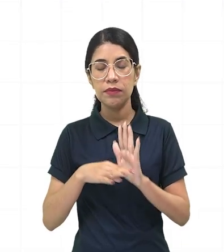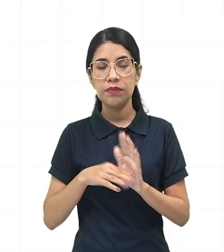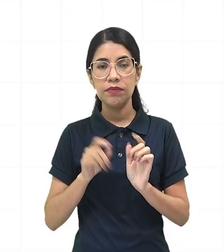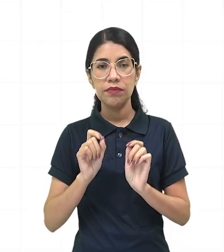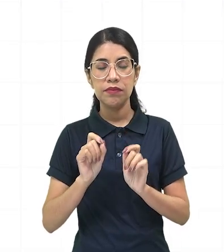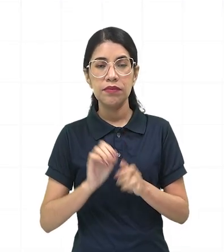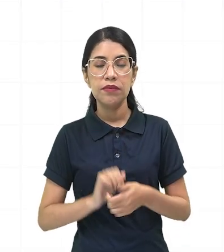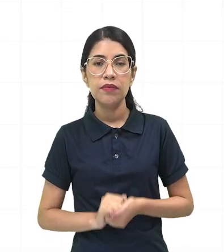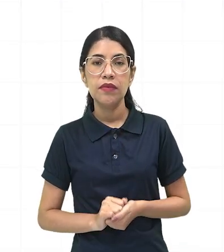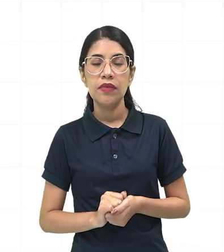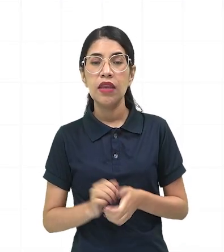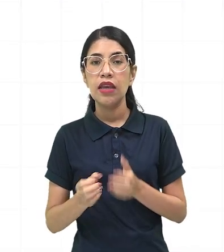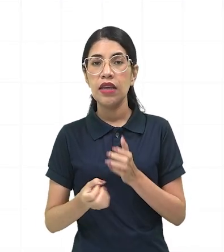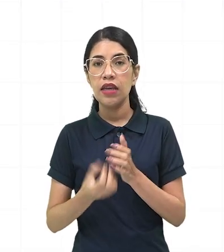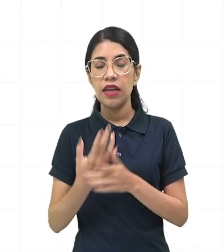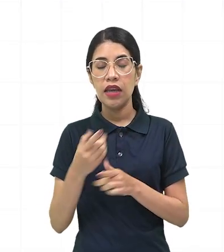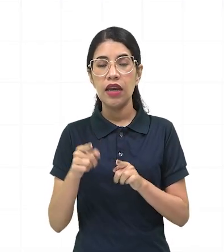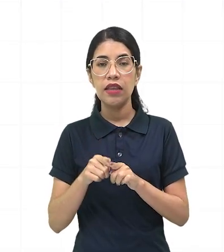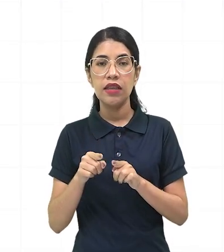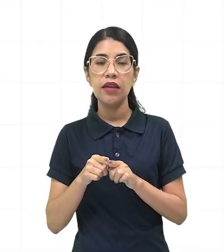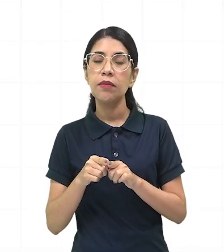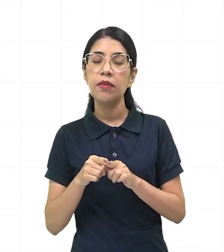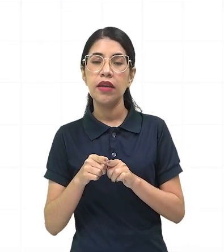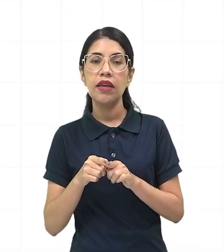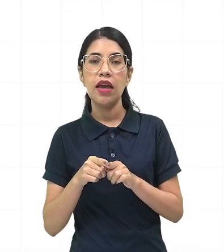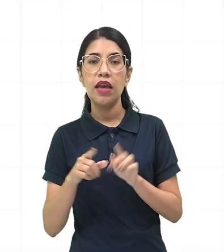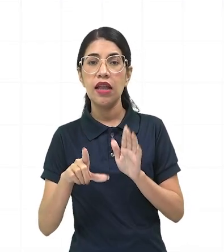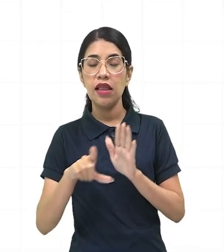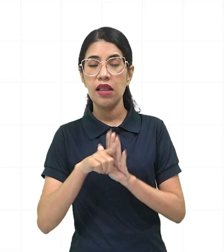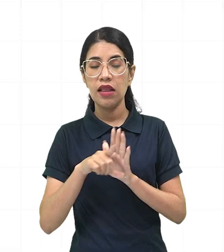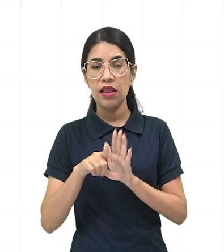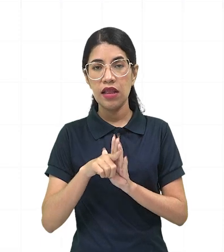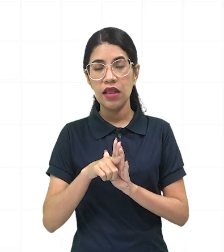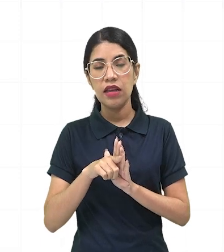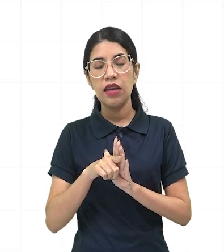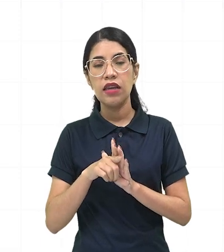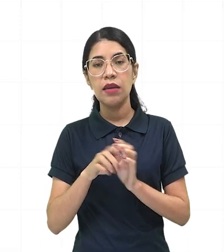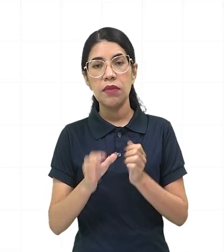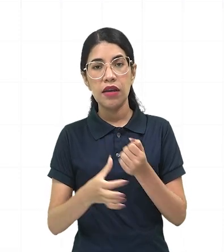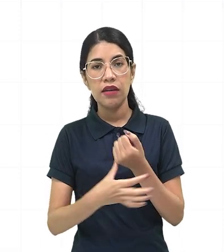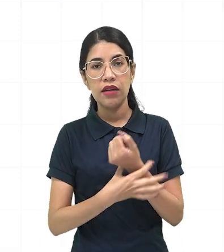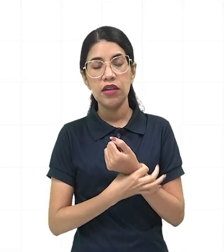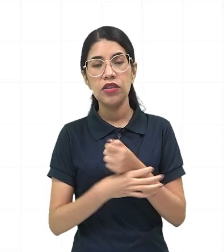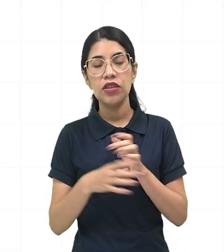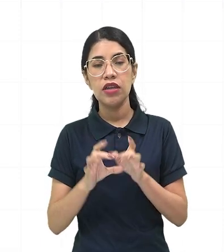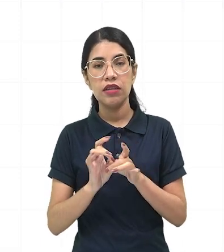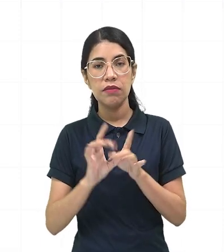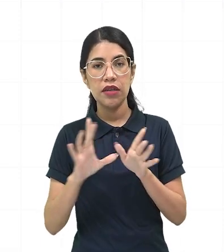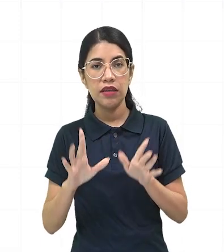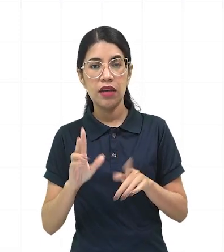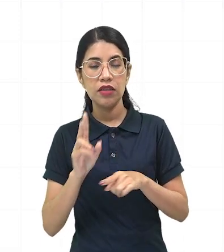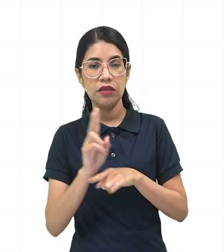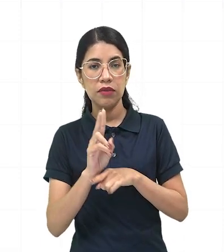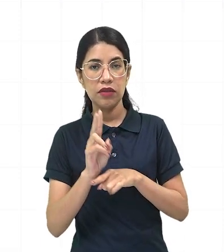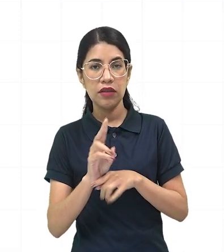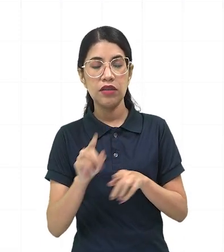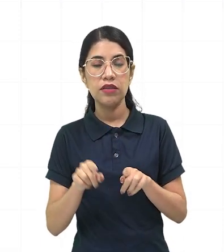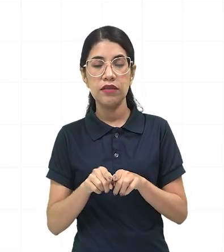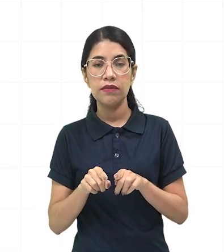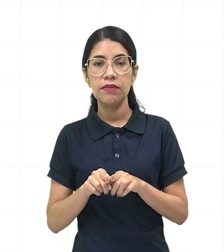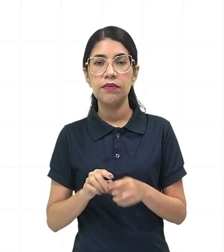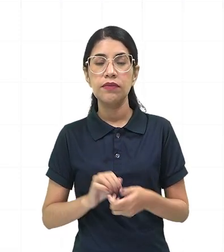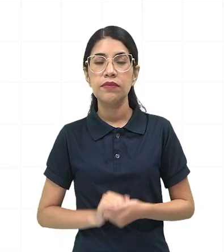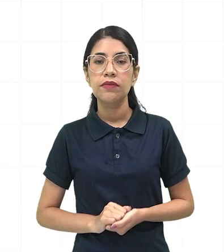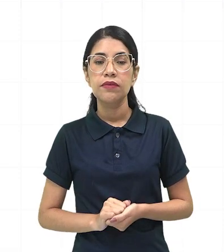Estado? Elaborar e aplicar as leis que garantem essas liberdades, que protegem essas liberdades.